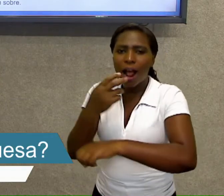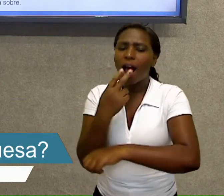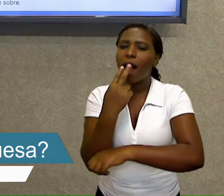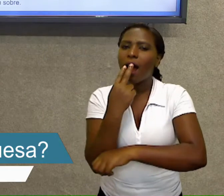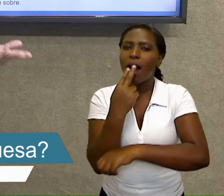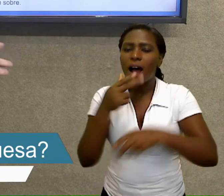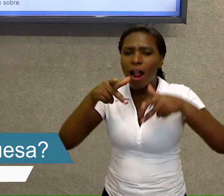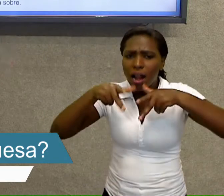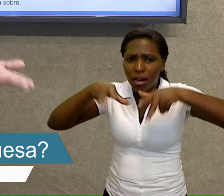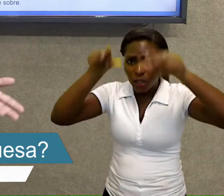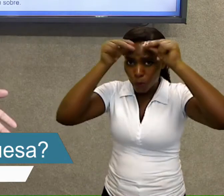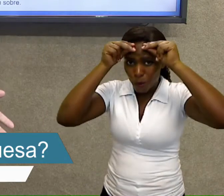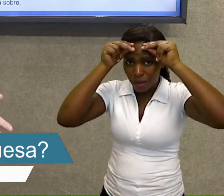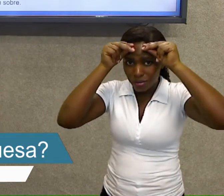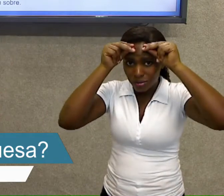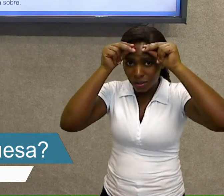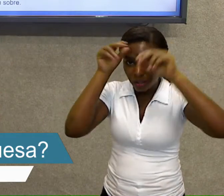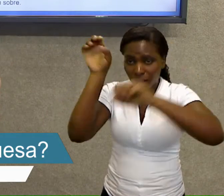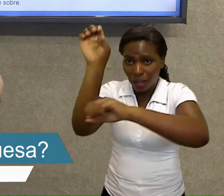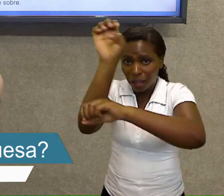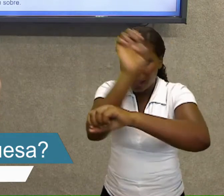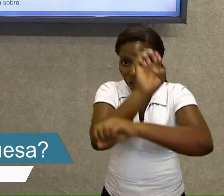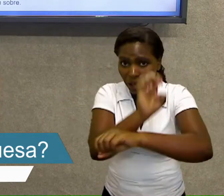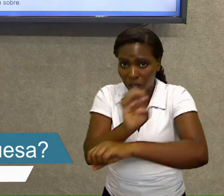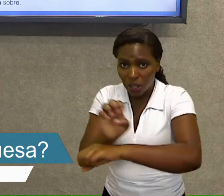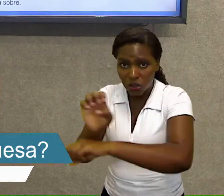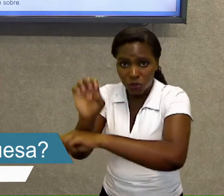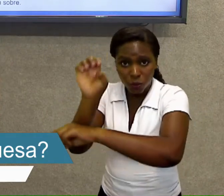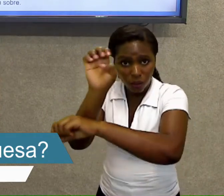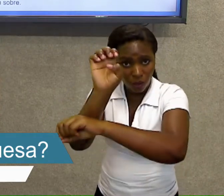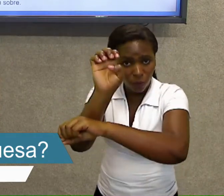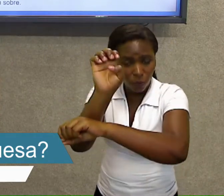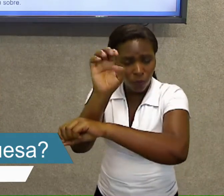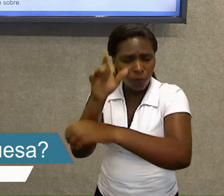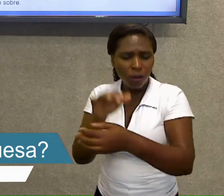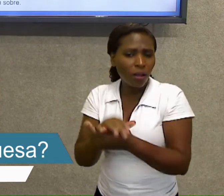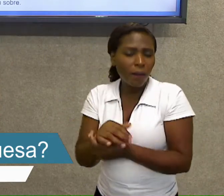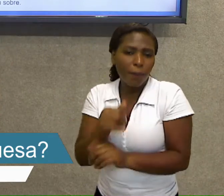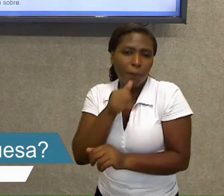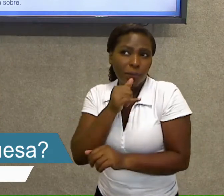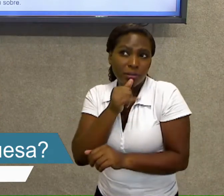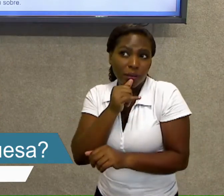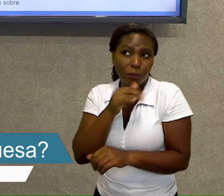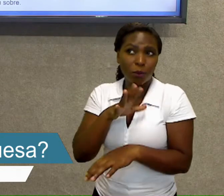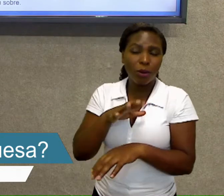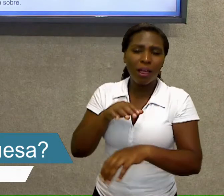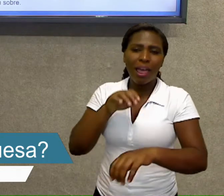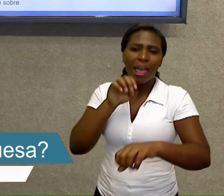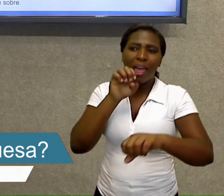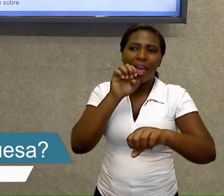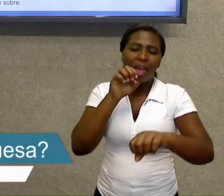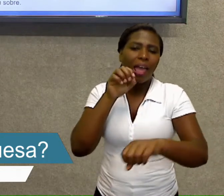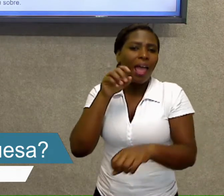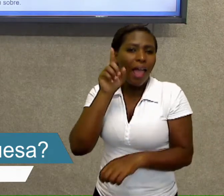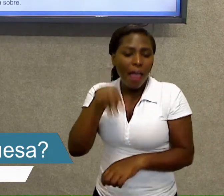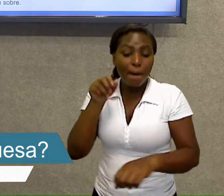Que é até proibido também, né? A gente ficar corrigindo as pessoas por ser uma linguagem